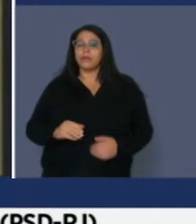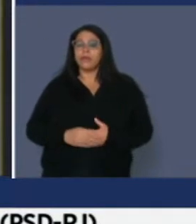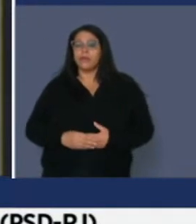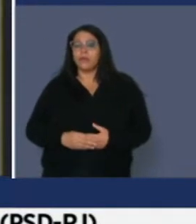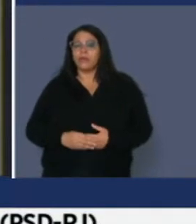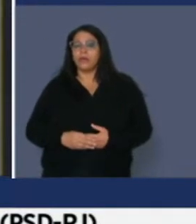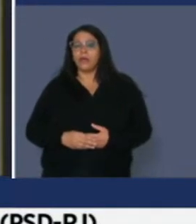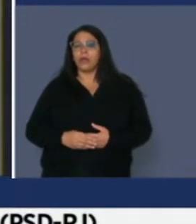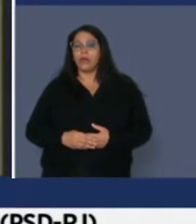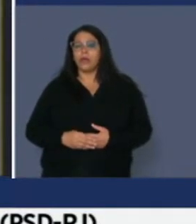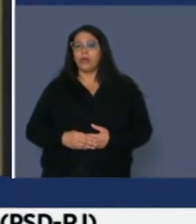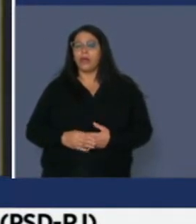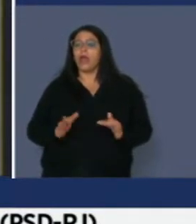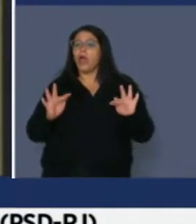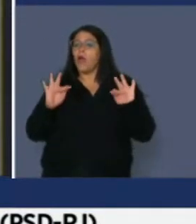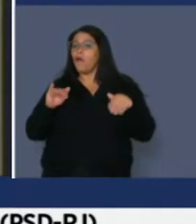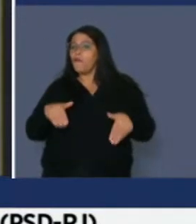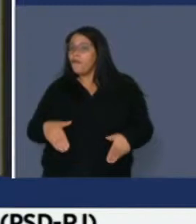Termino a minha fala